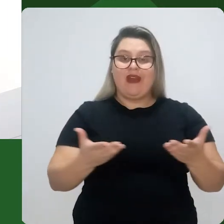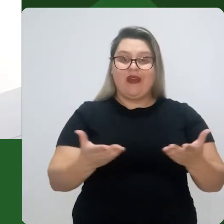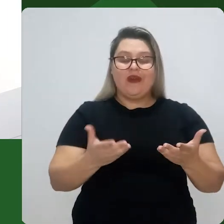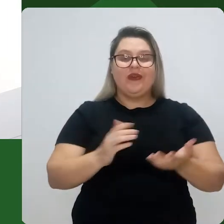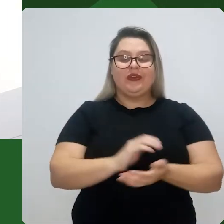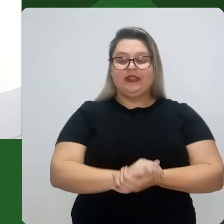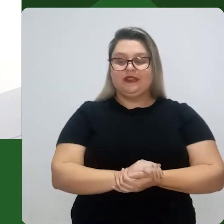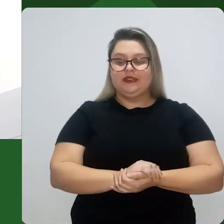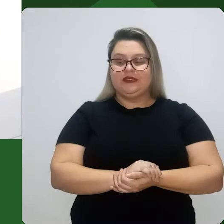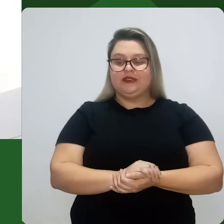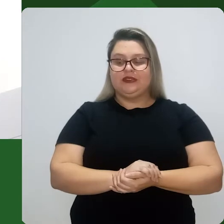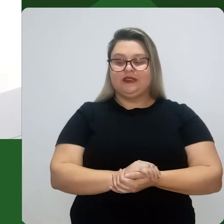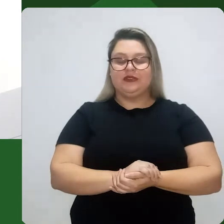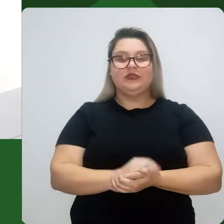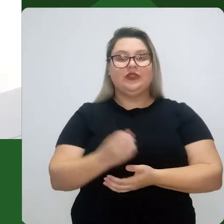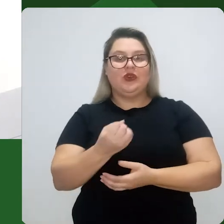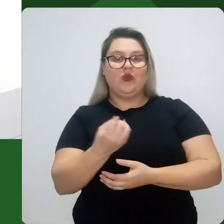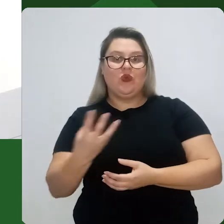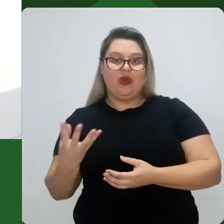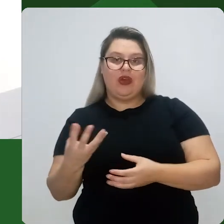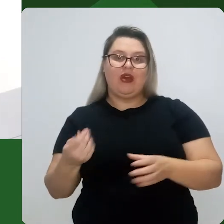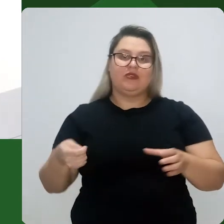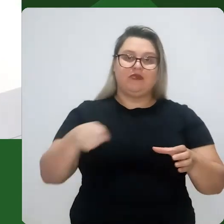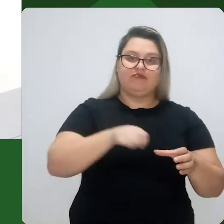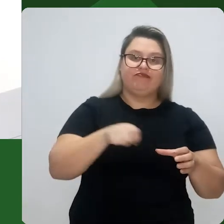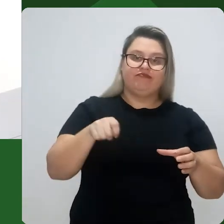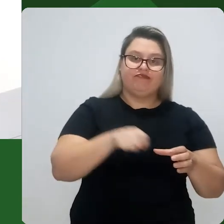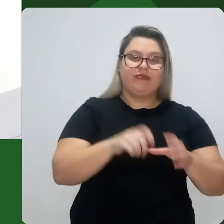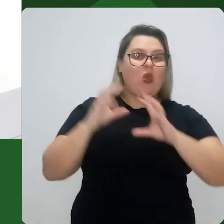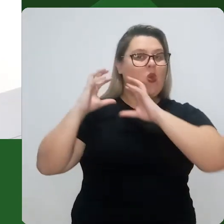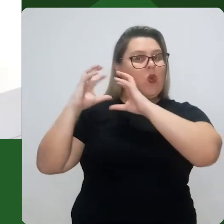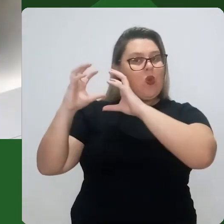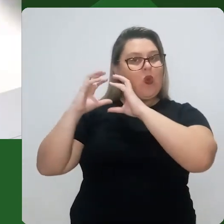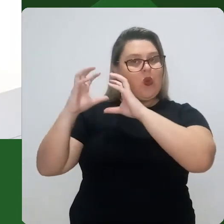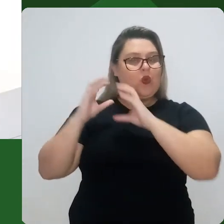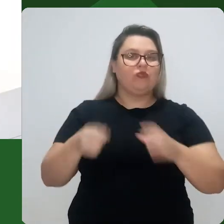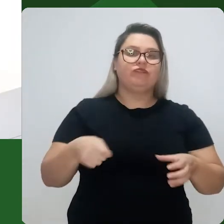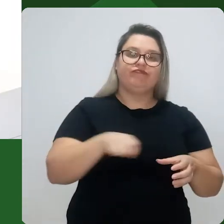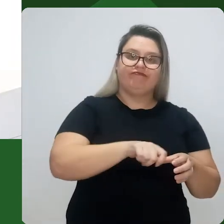agora a quantidade de coco.